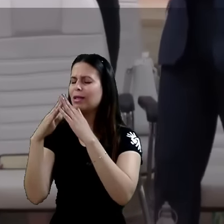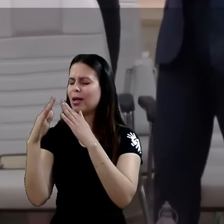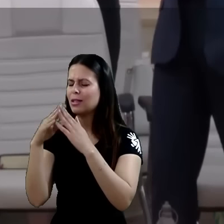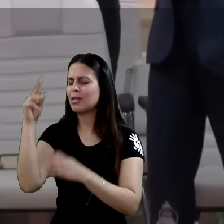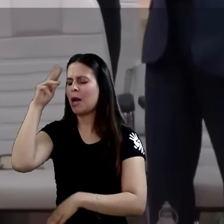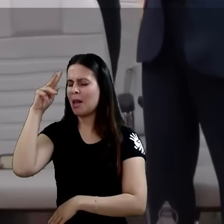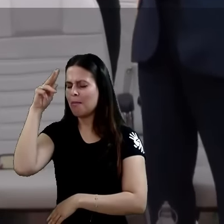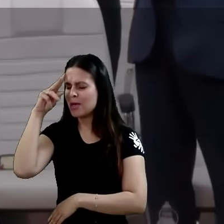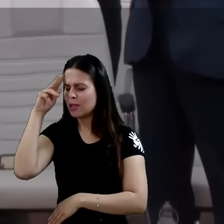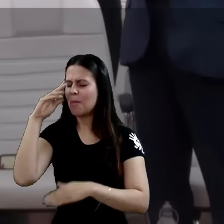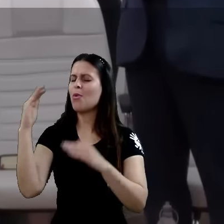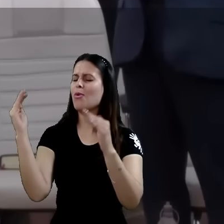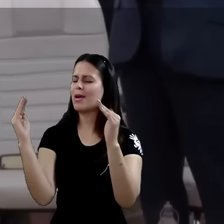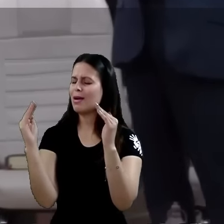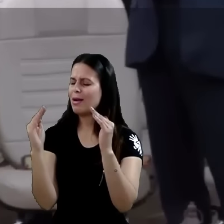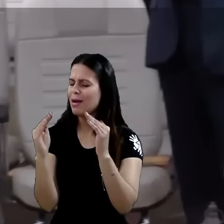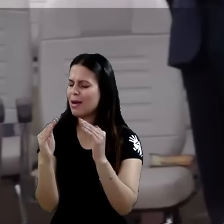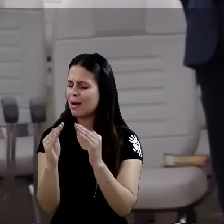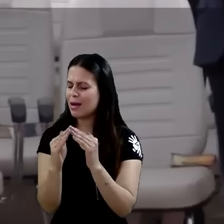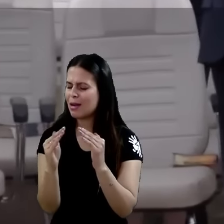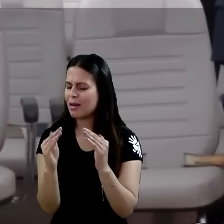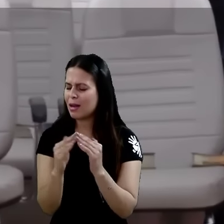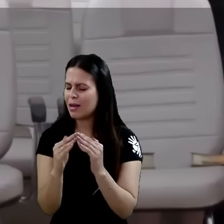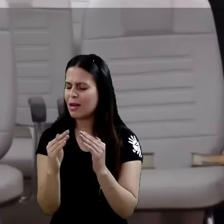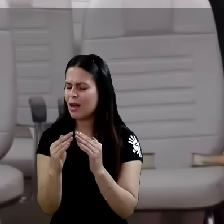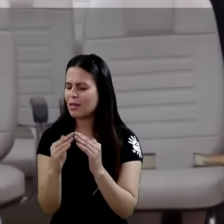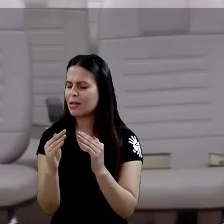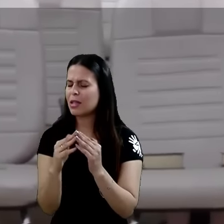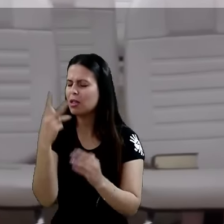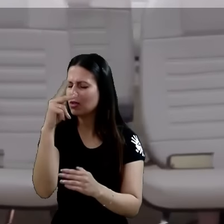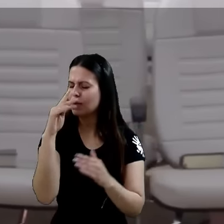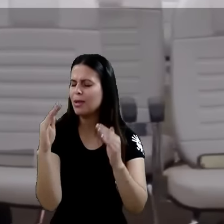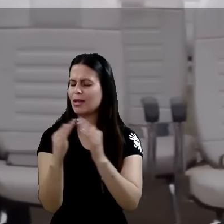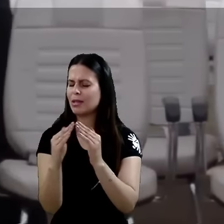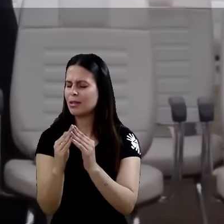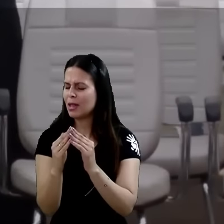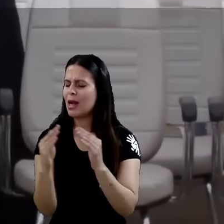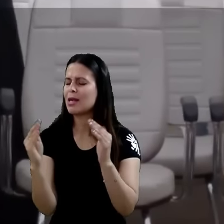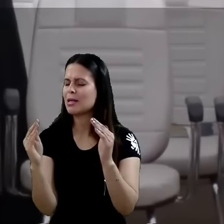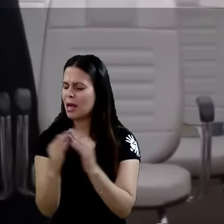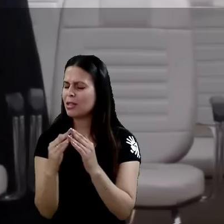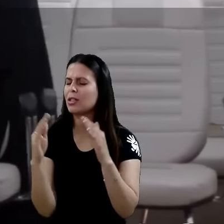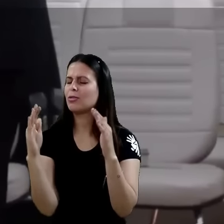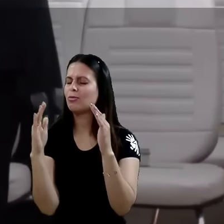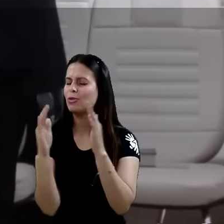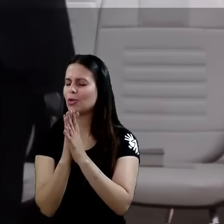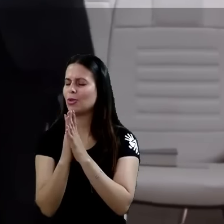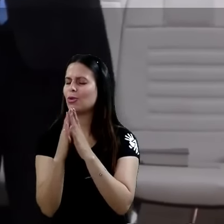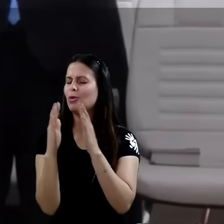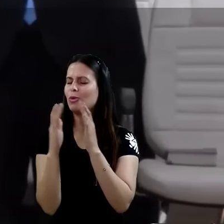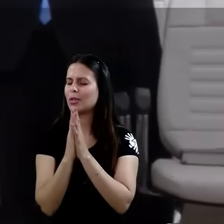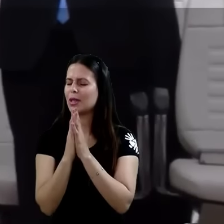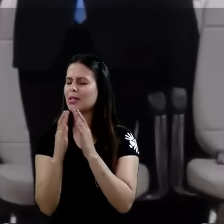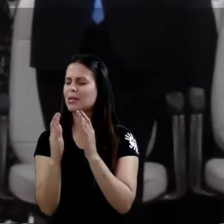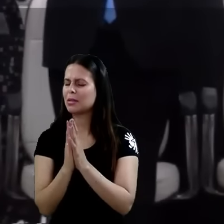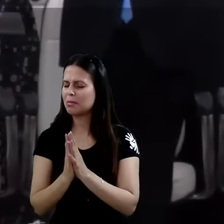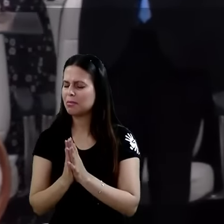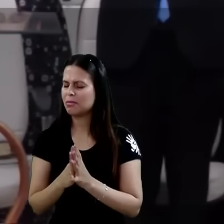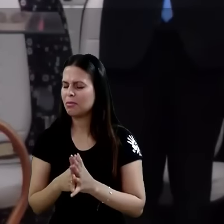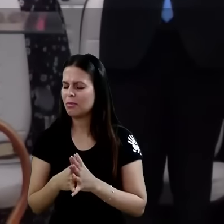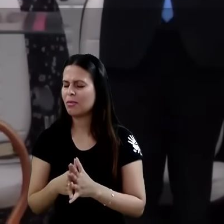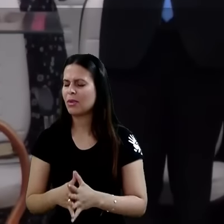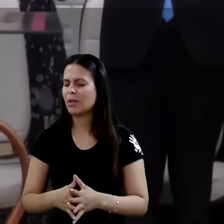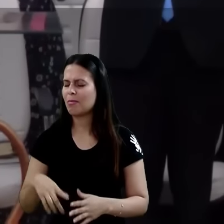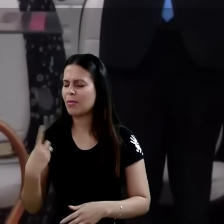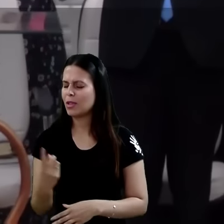lembrada como casa olha a tua casa será Casa de Oração nós estamos